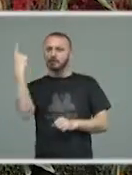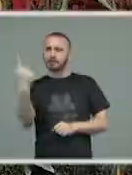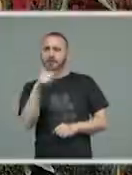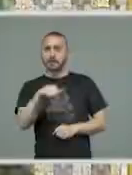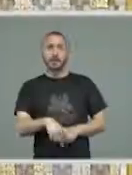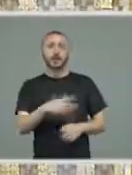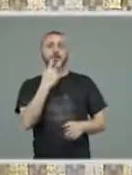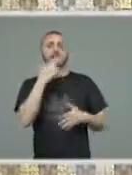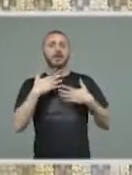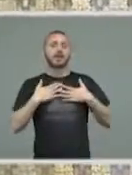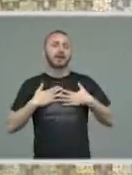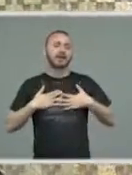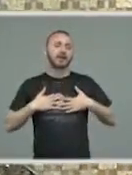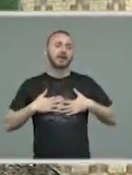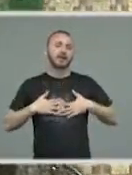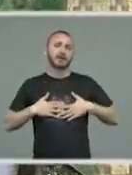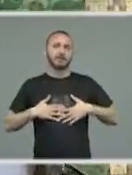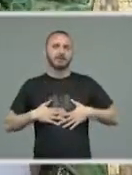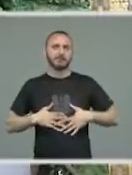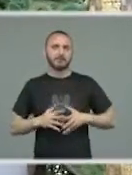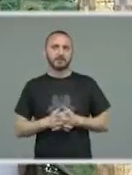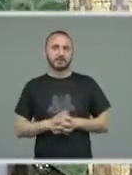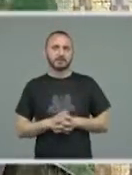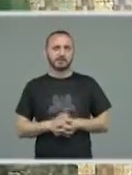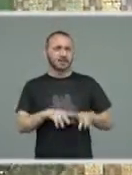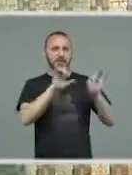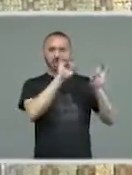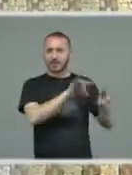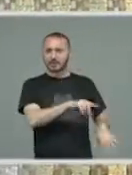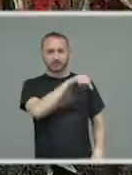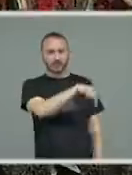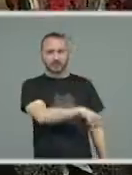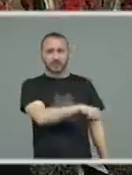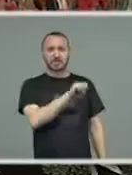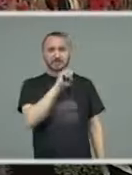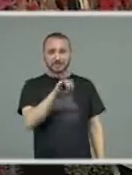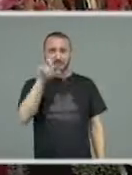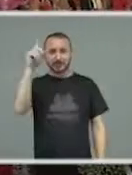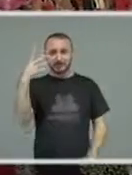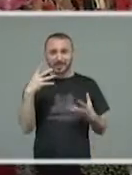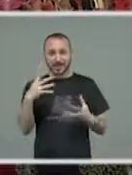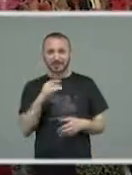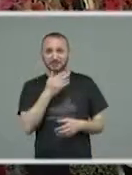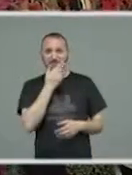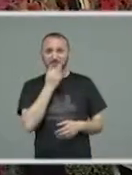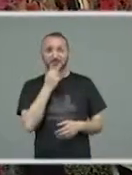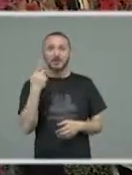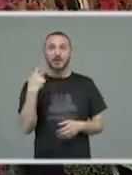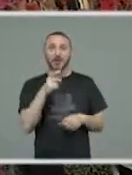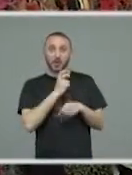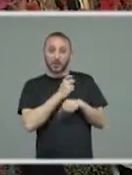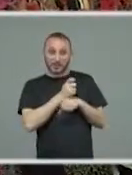igreja. Nós estamos precisando de pedra mesmo, nós estamos fazendo obra. Se Deus quiser, né, doutor? Nós vamos precisar mais de pedra